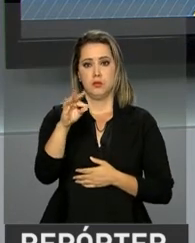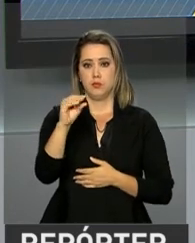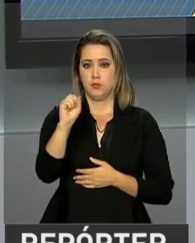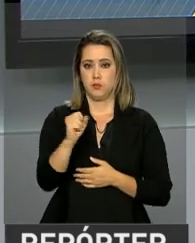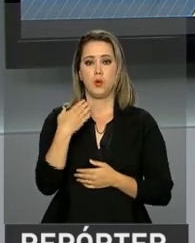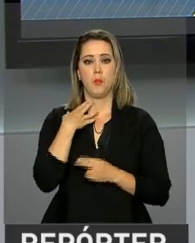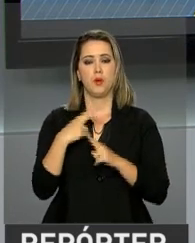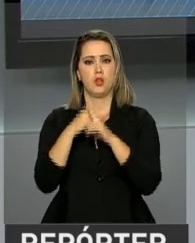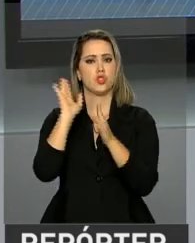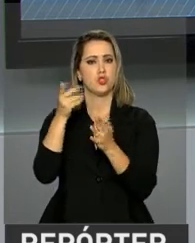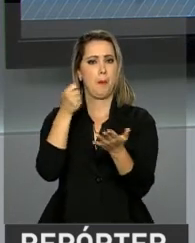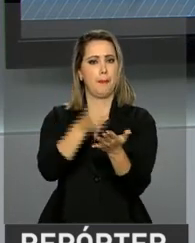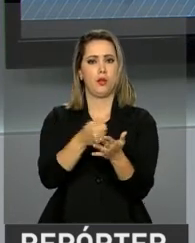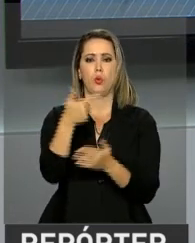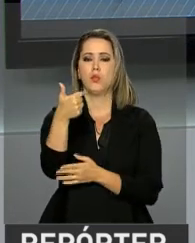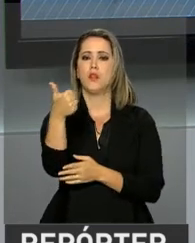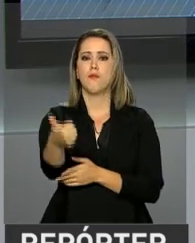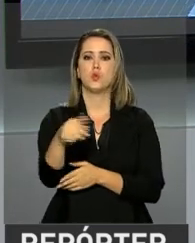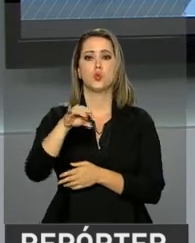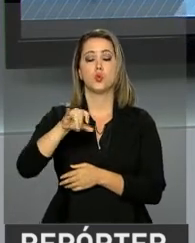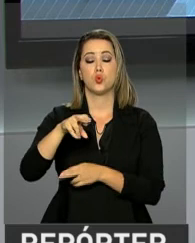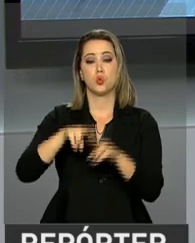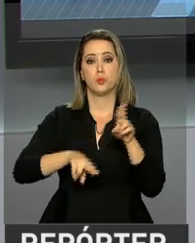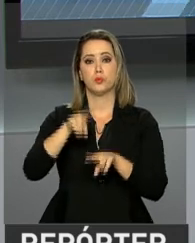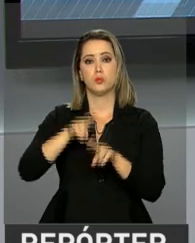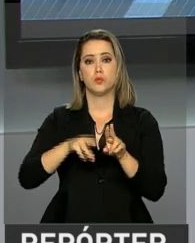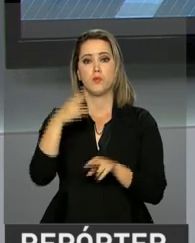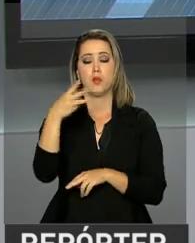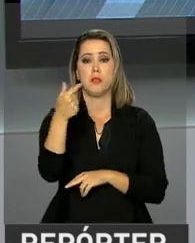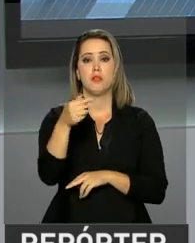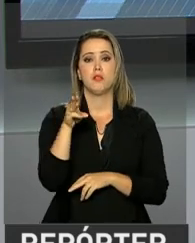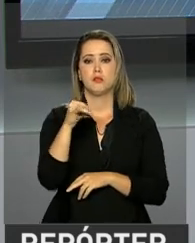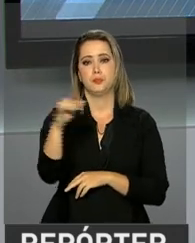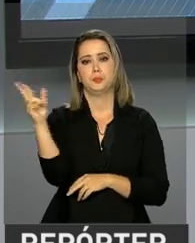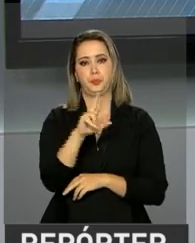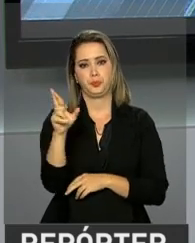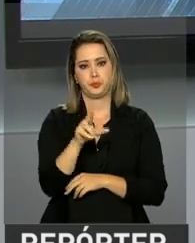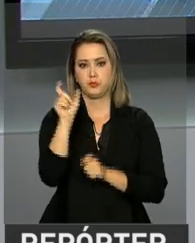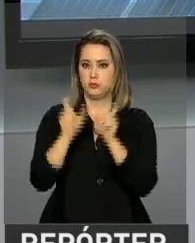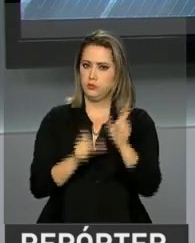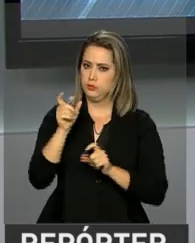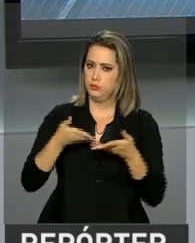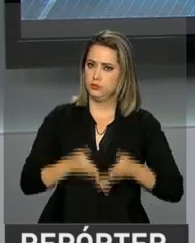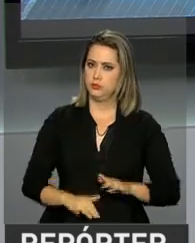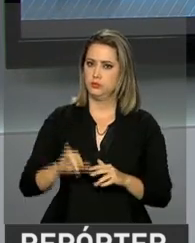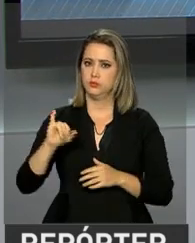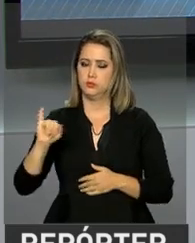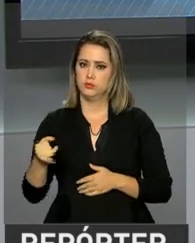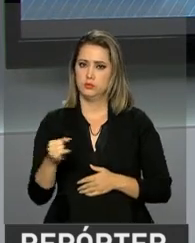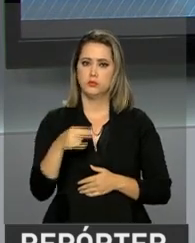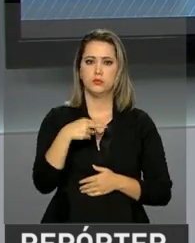a caixa já pagou até o último dia 21 de junho cerca de 37 bilhões de reais para trabalhadores nascidos